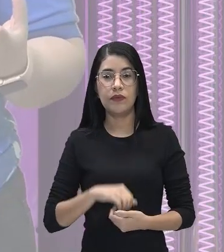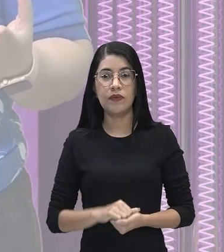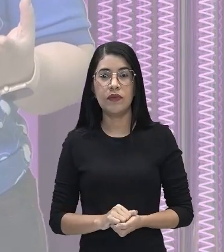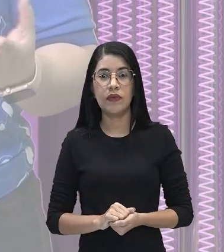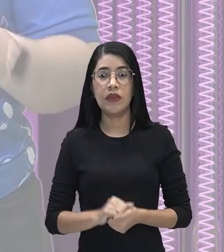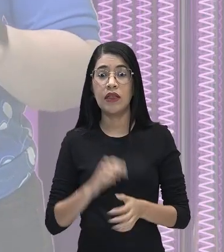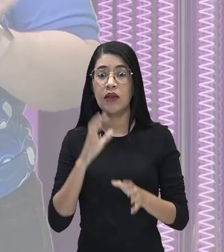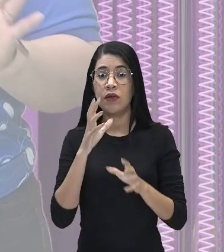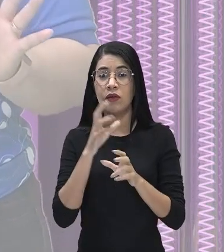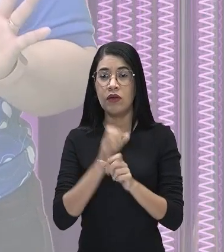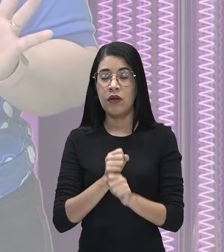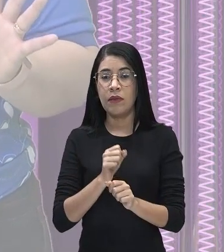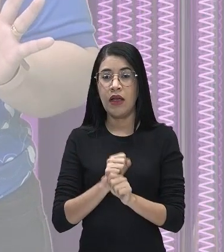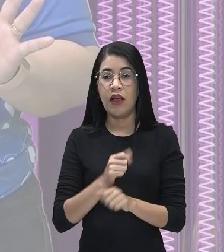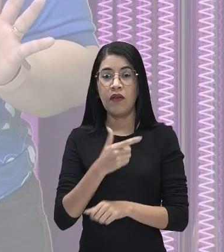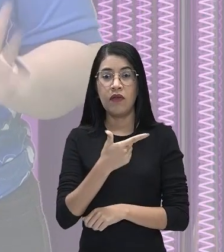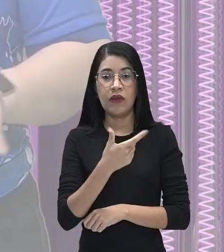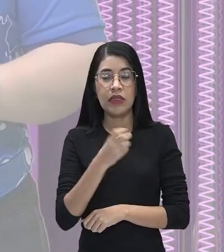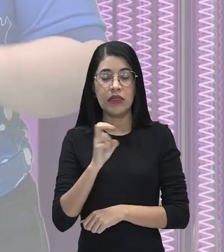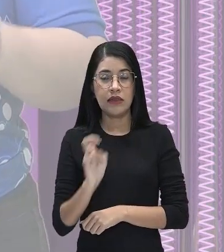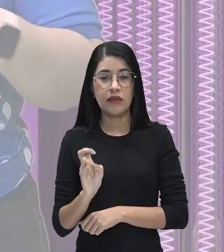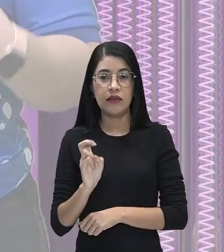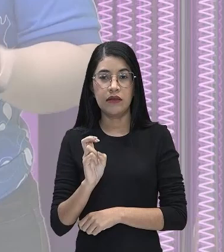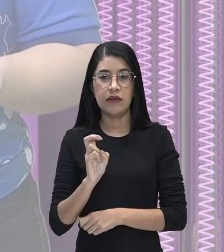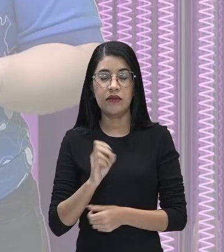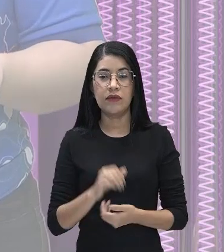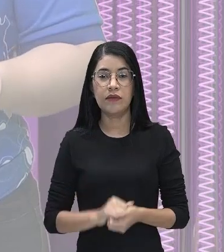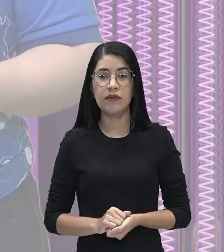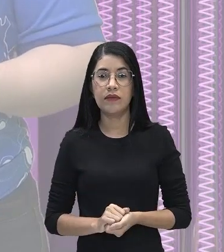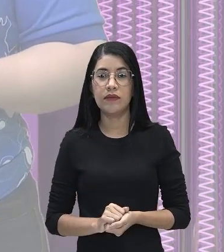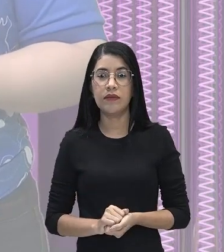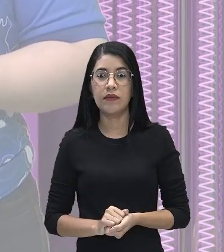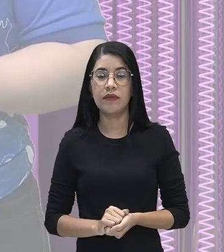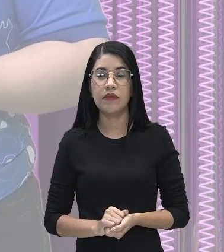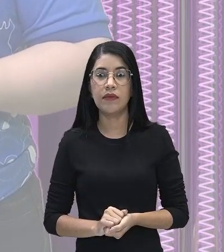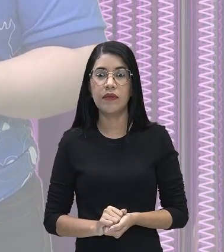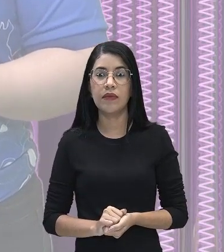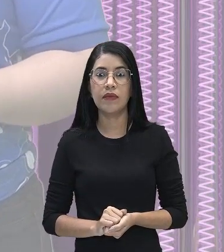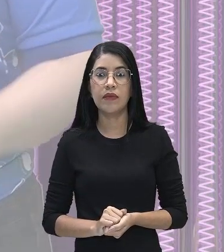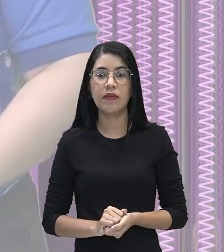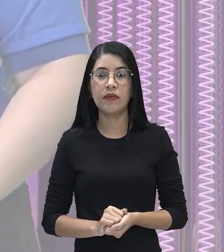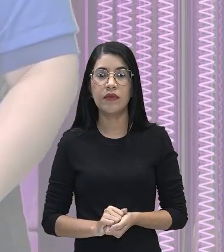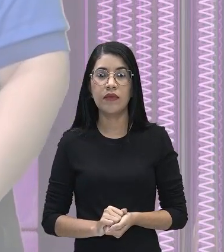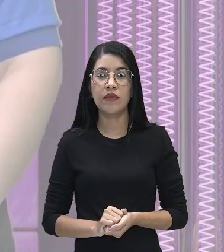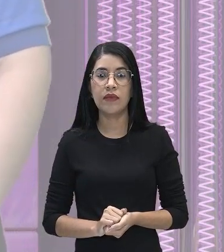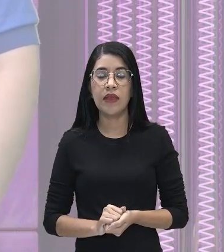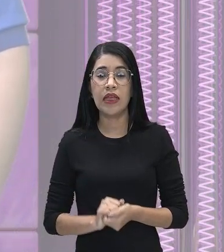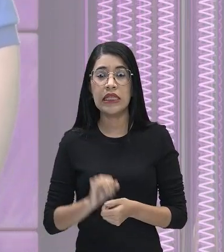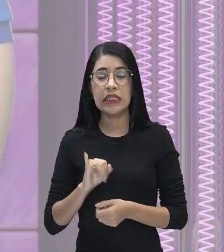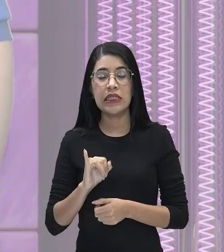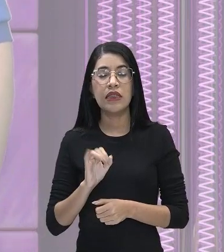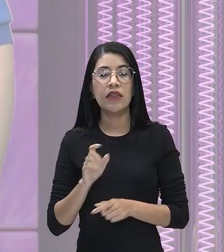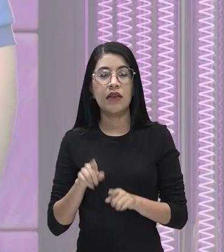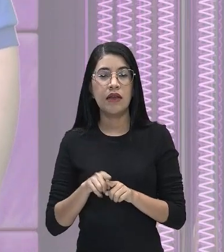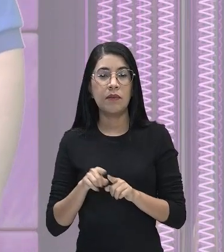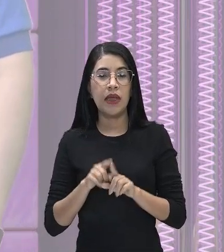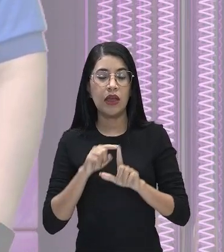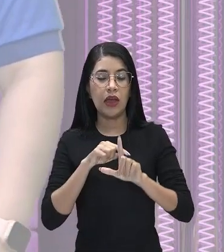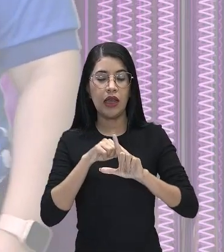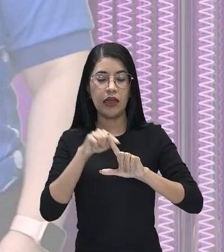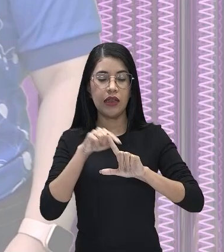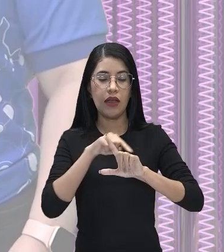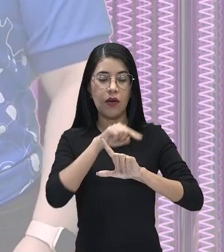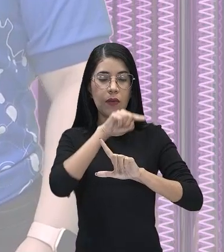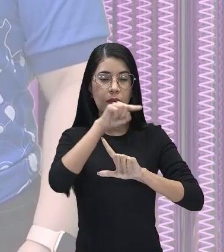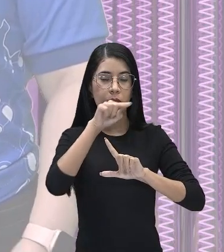essa soma, vai dar 25, certo? E se eu montar um quadrado sobre a hipotenusa, que